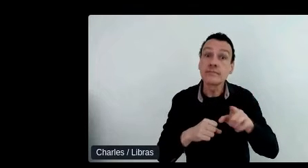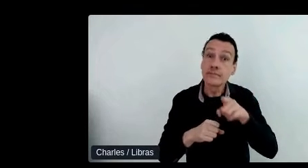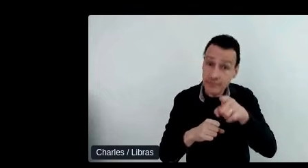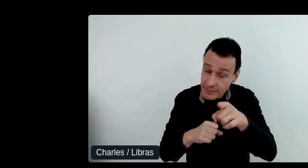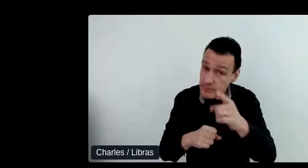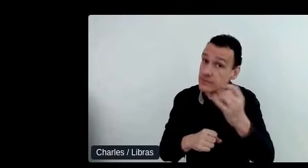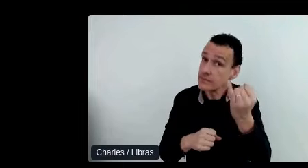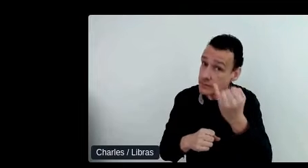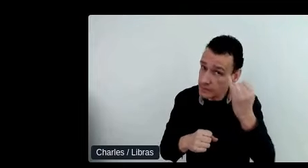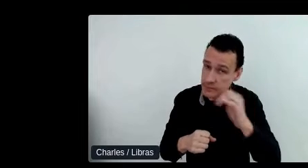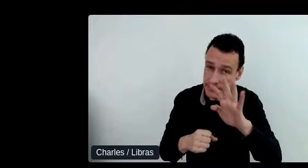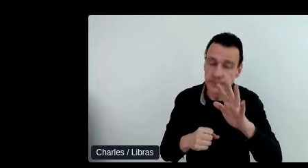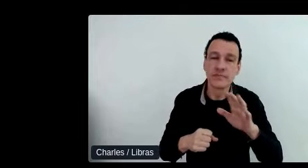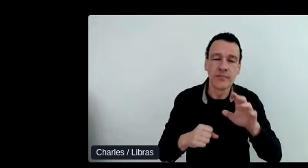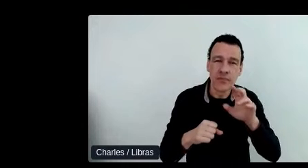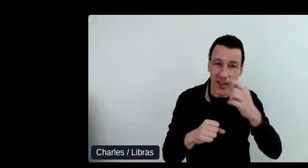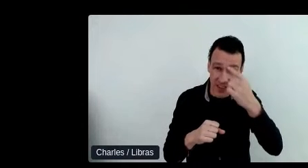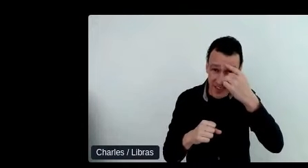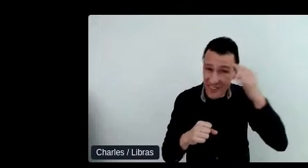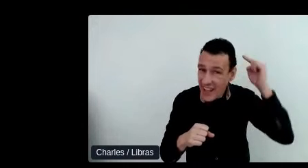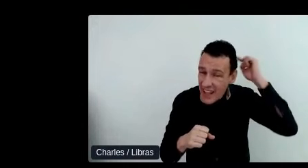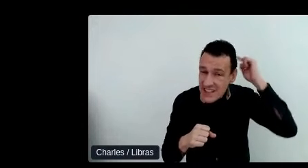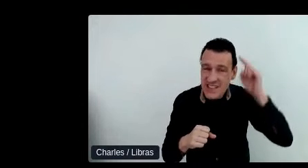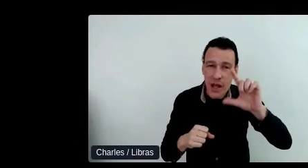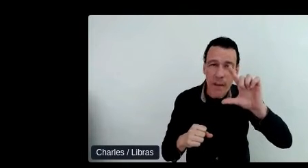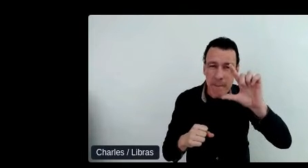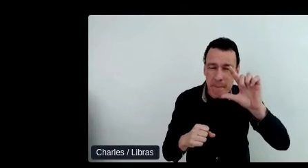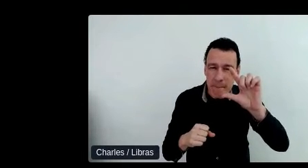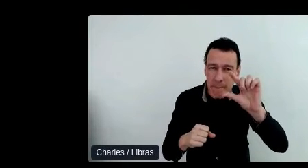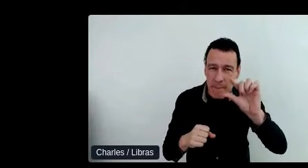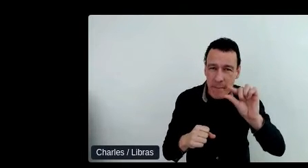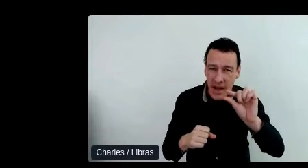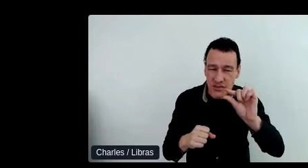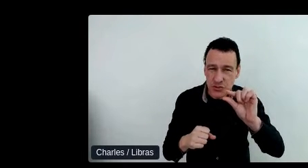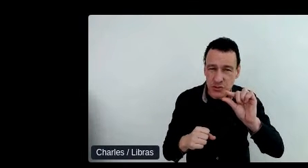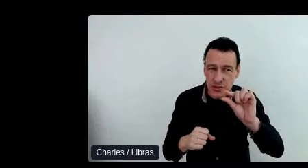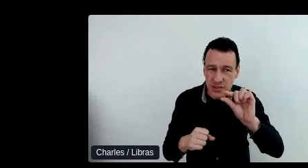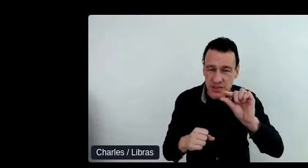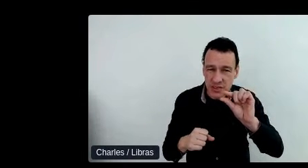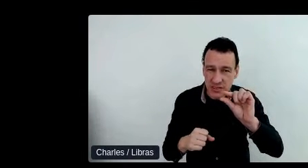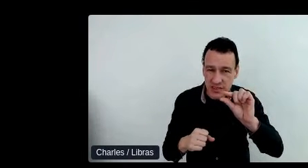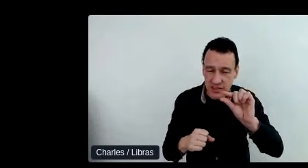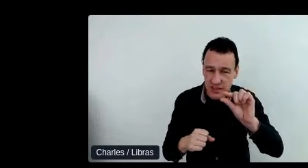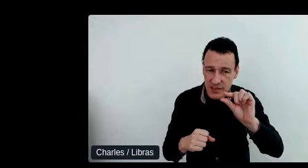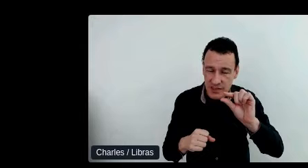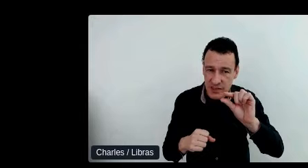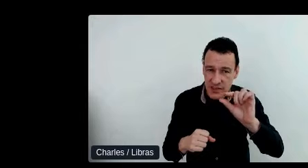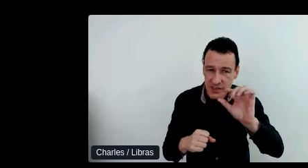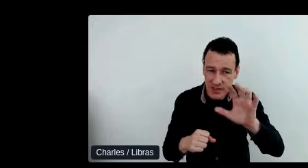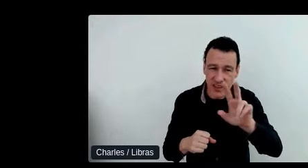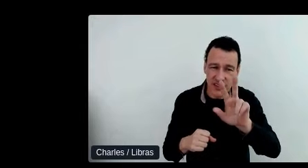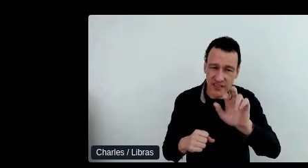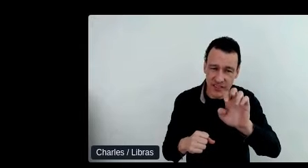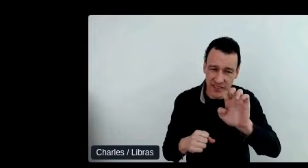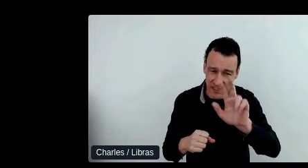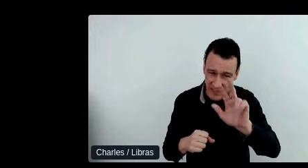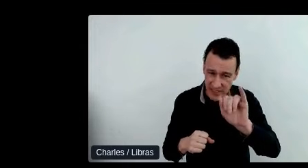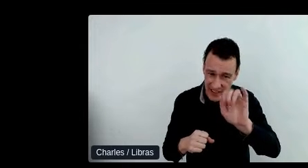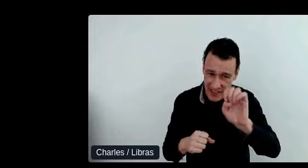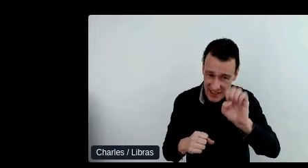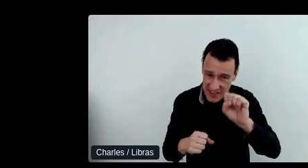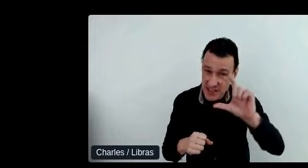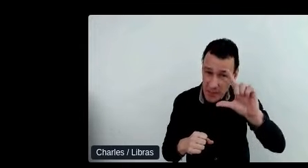baixo, significa que a base de conhecimento que foi imputada dentro do modelo, ela não